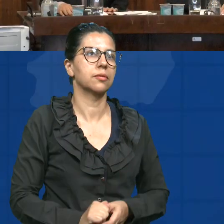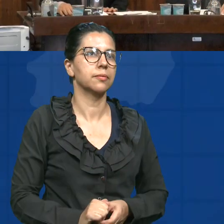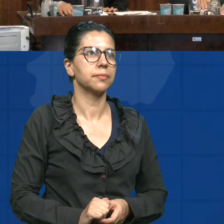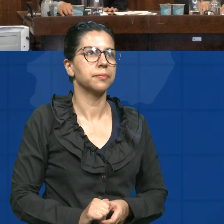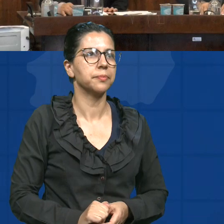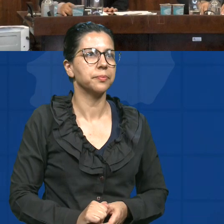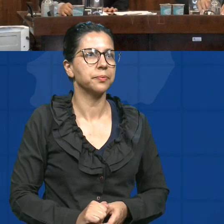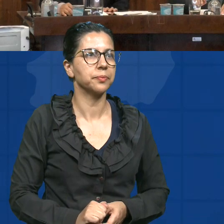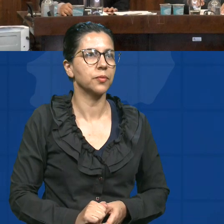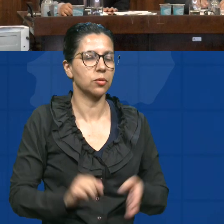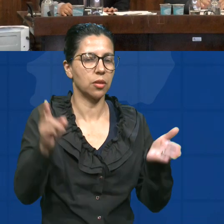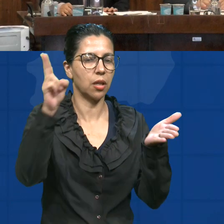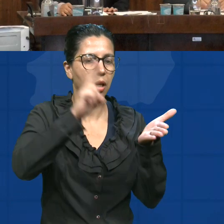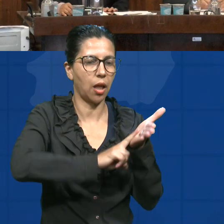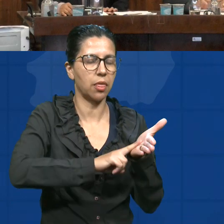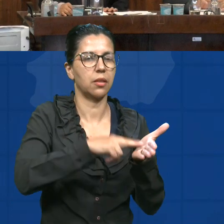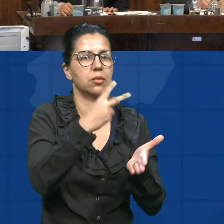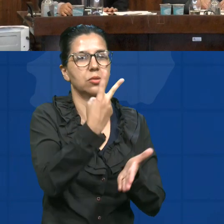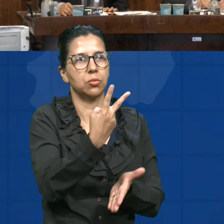Correspondência